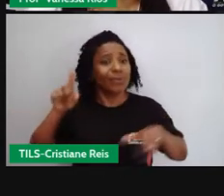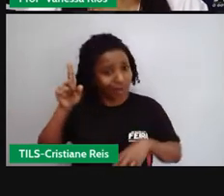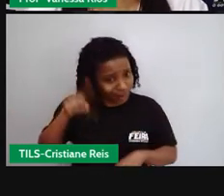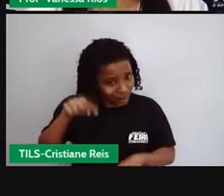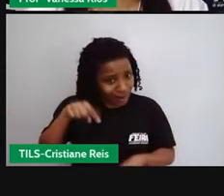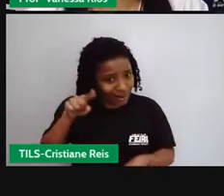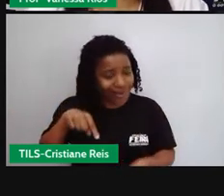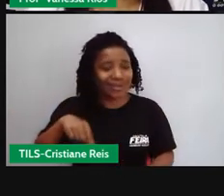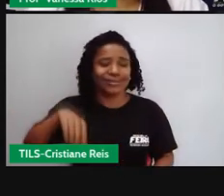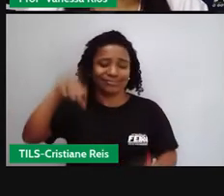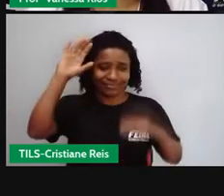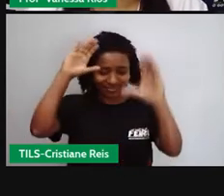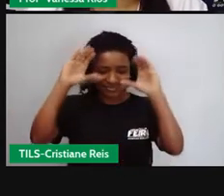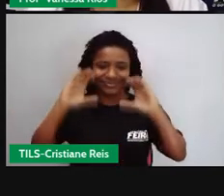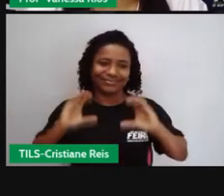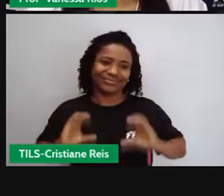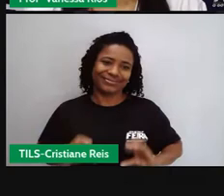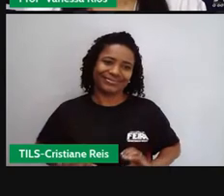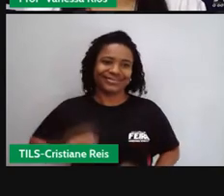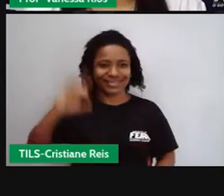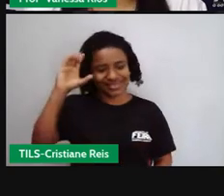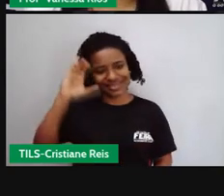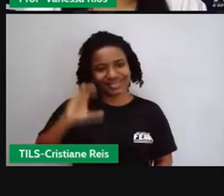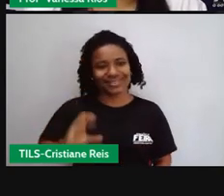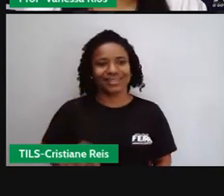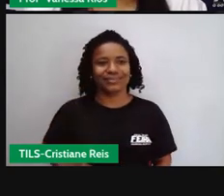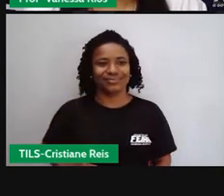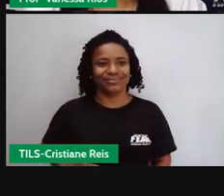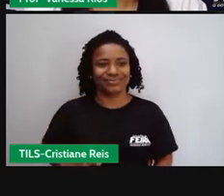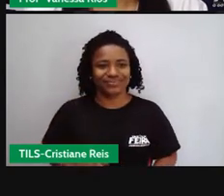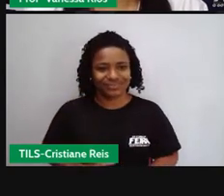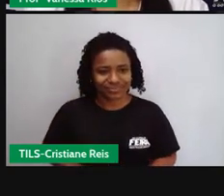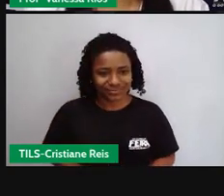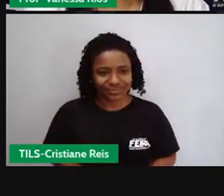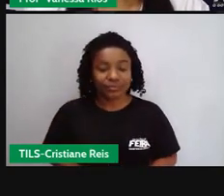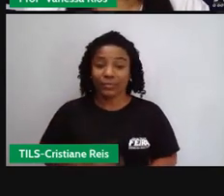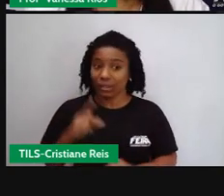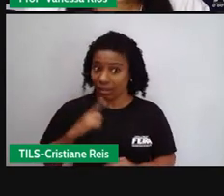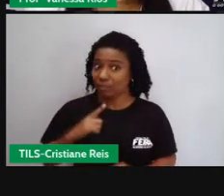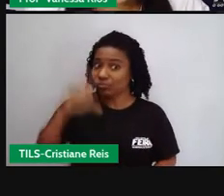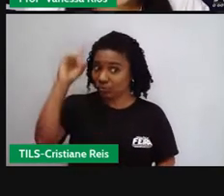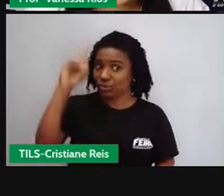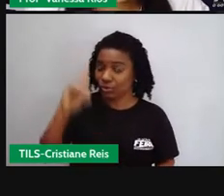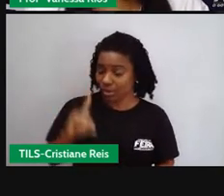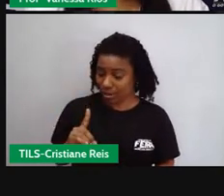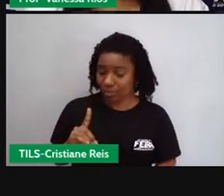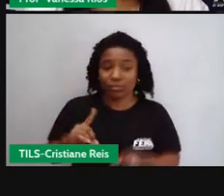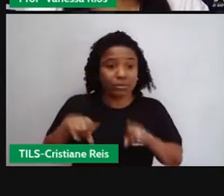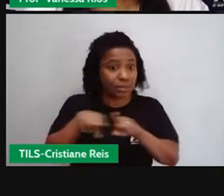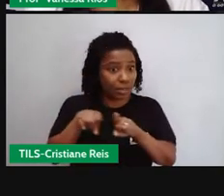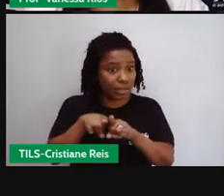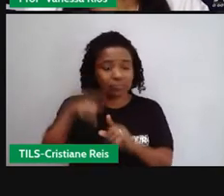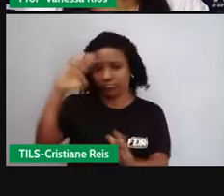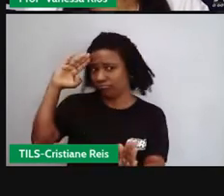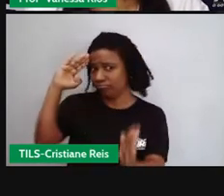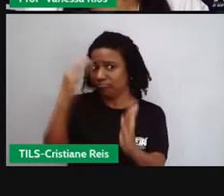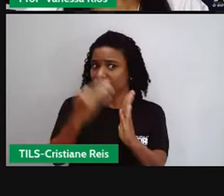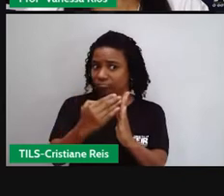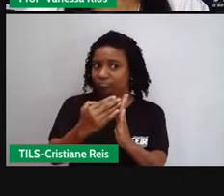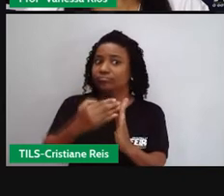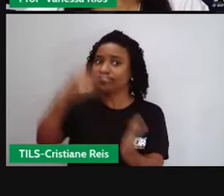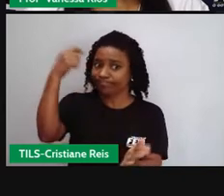sociedade têm direitos e têm deveres. Quando eu cumpro os meus deveres e quando eu tenho